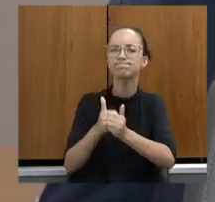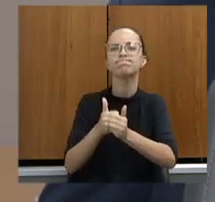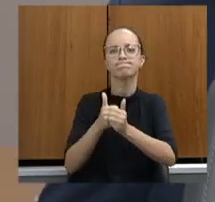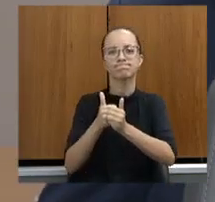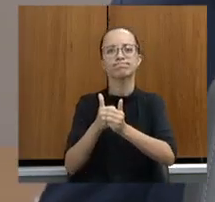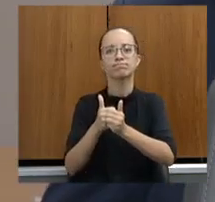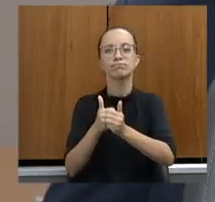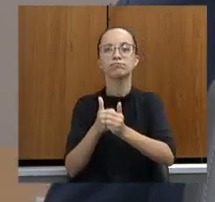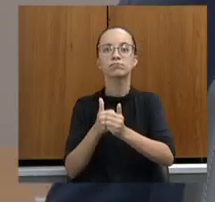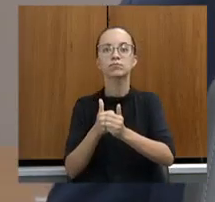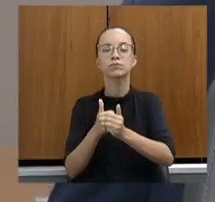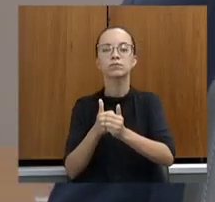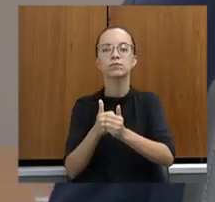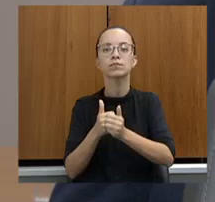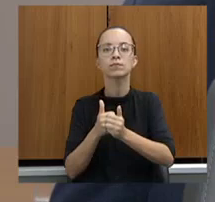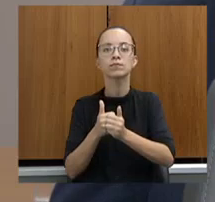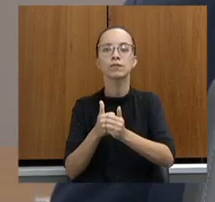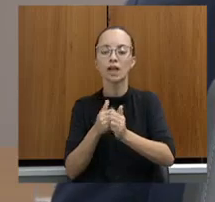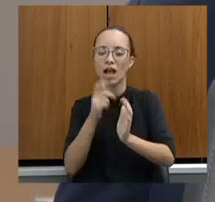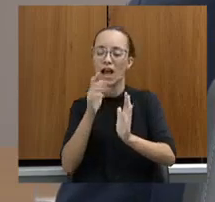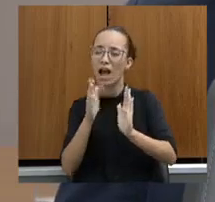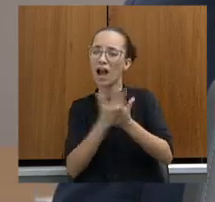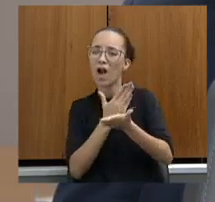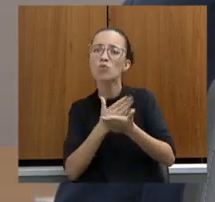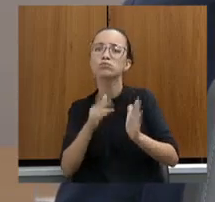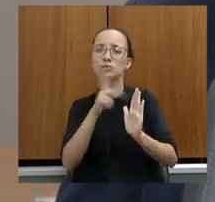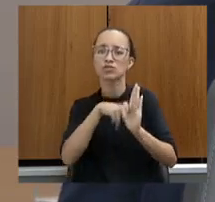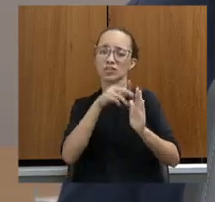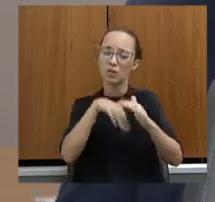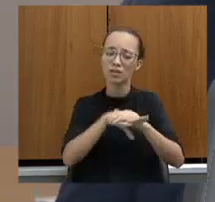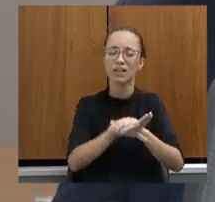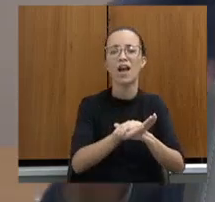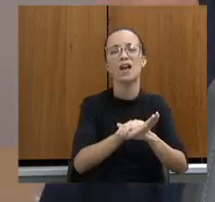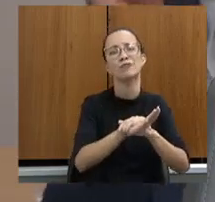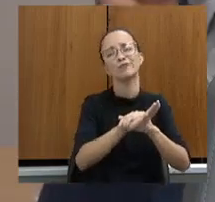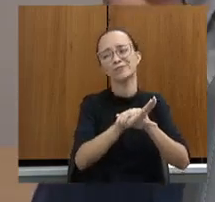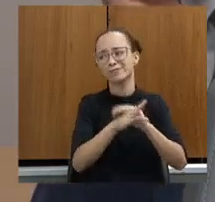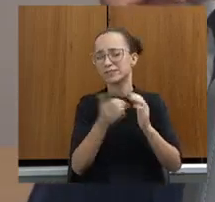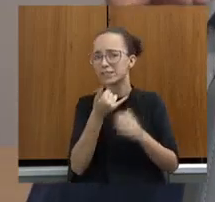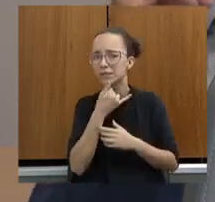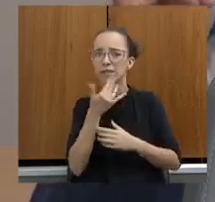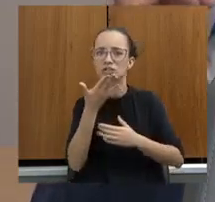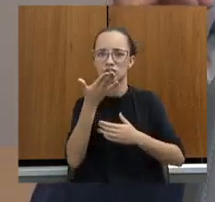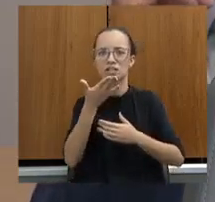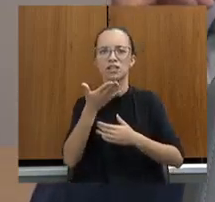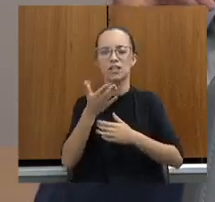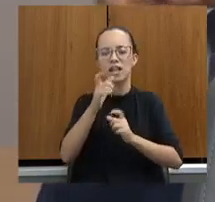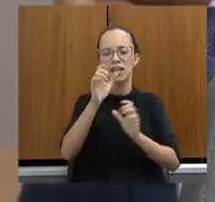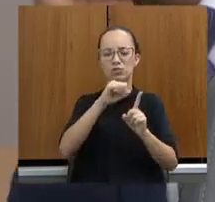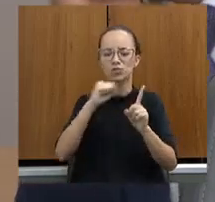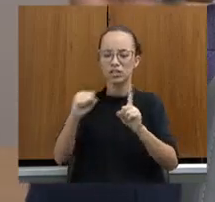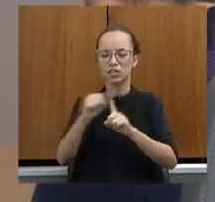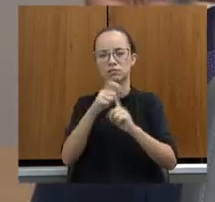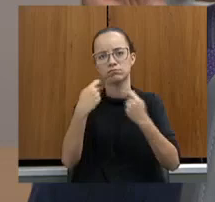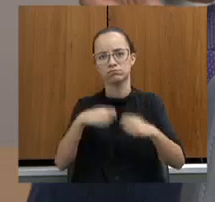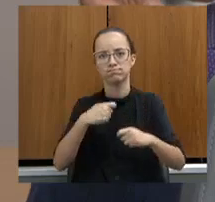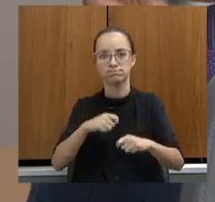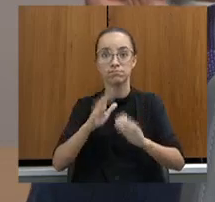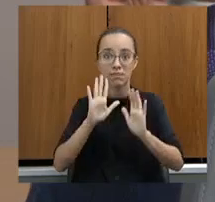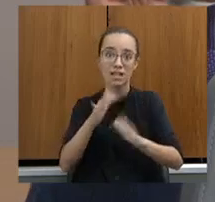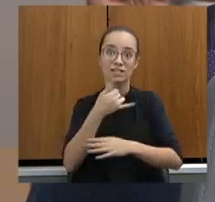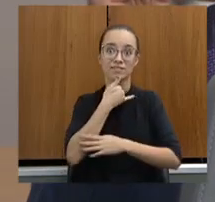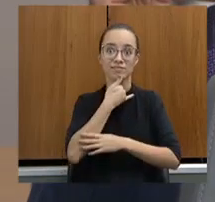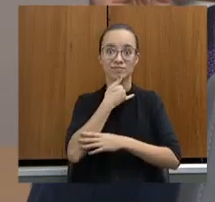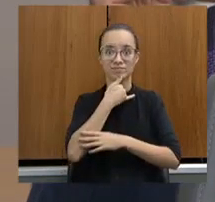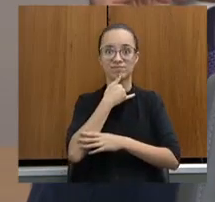estão aí nas gavetas que poderiam estar né transformando vidas né transformando na sociedade mas que infelizmente